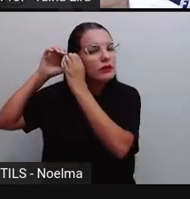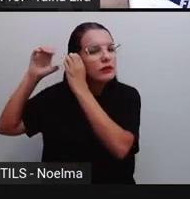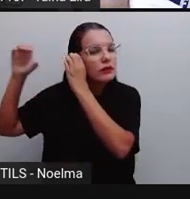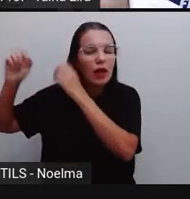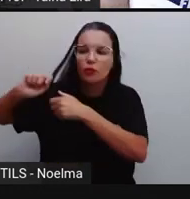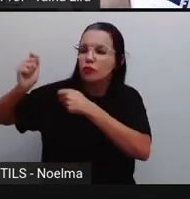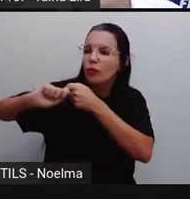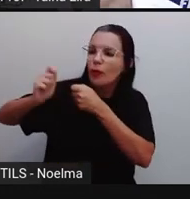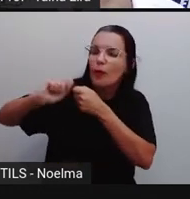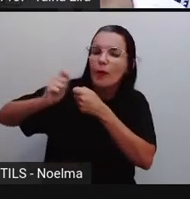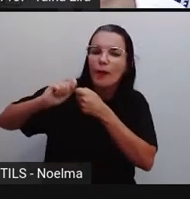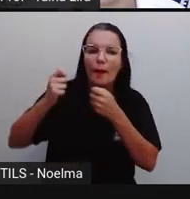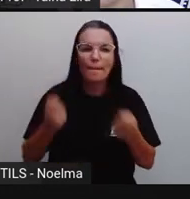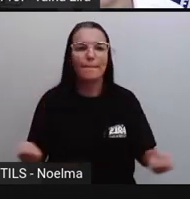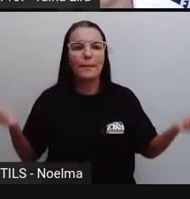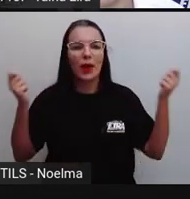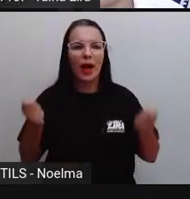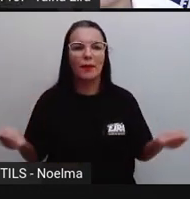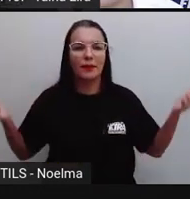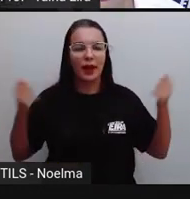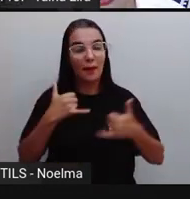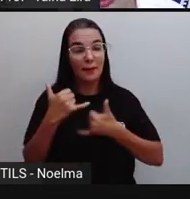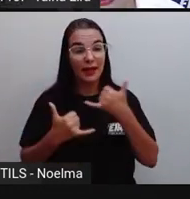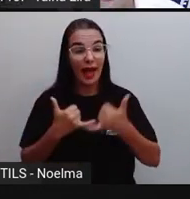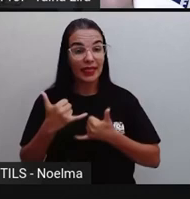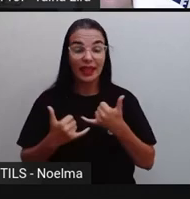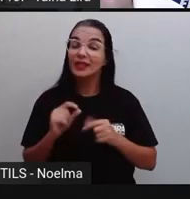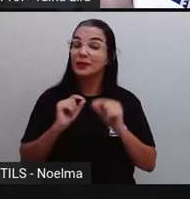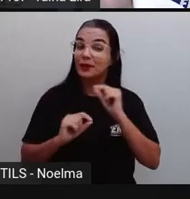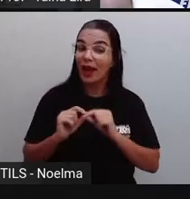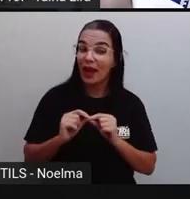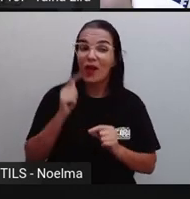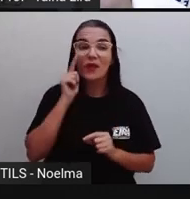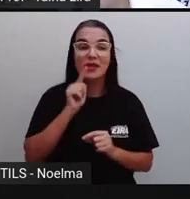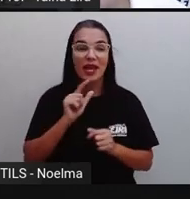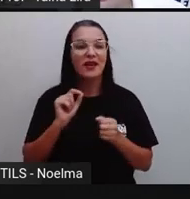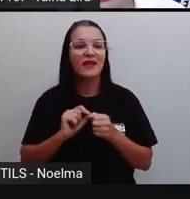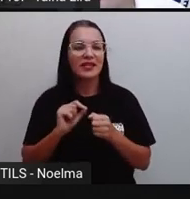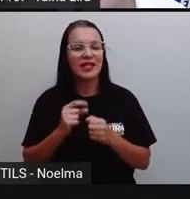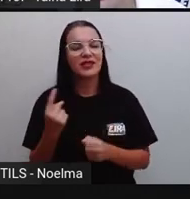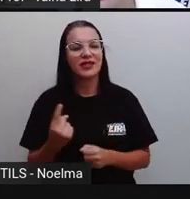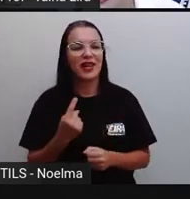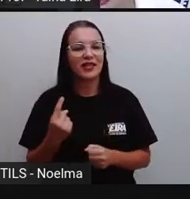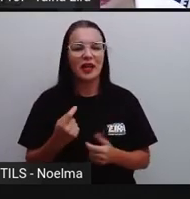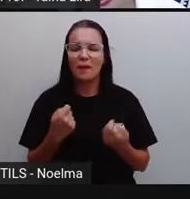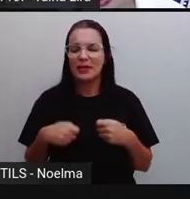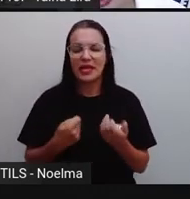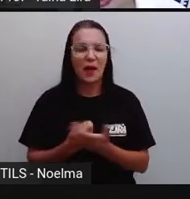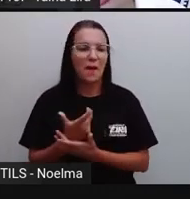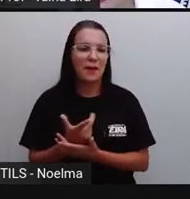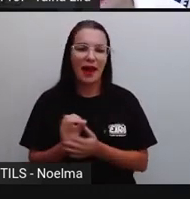ó, pula corda, são brincadeiras e brinquedos que a gente consegue fazer sem precisar comprar, né?